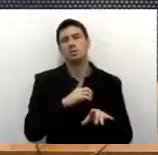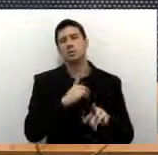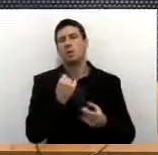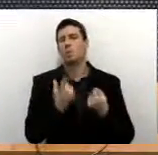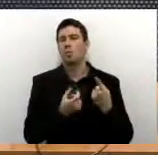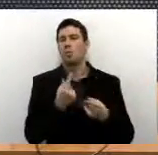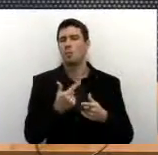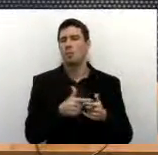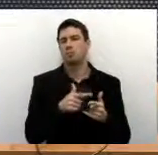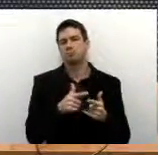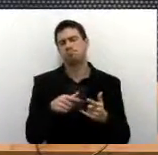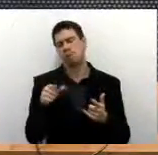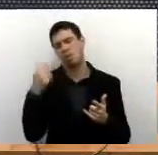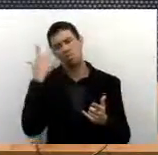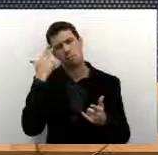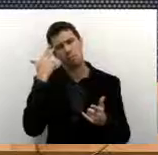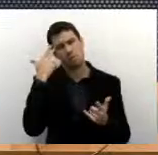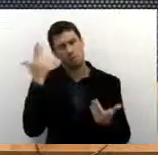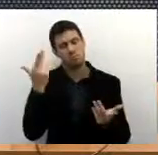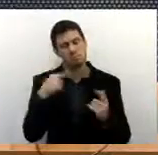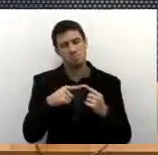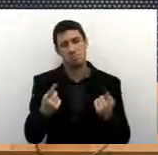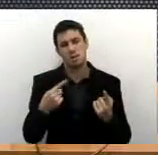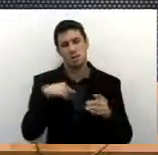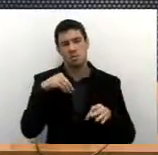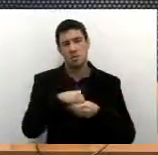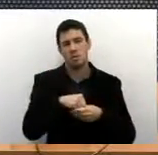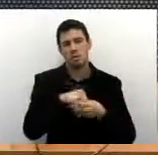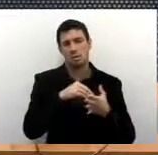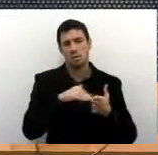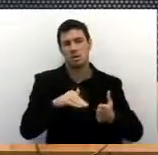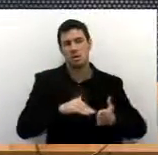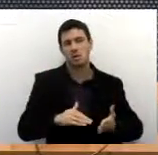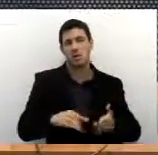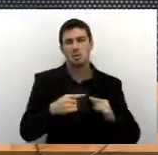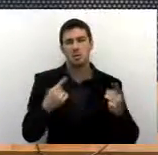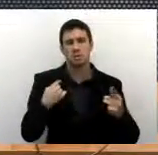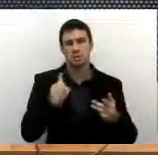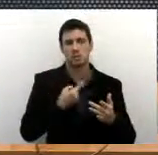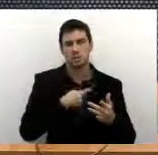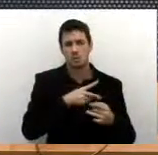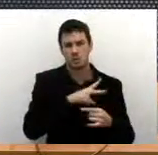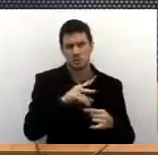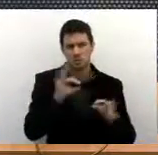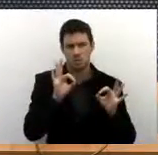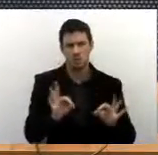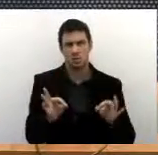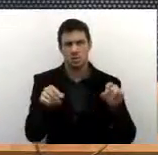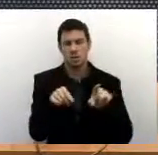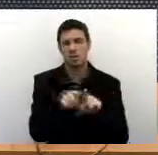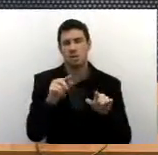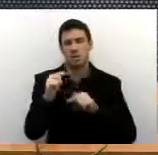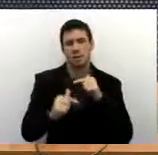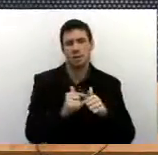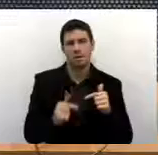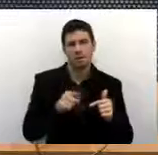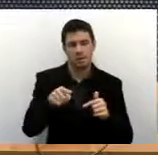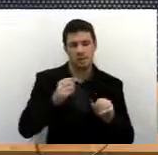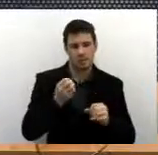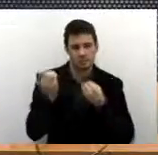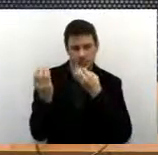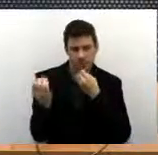é normal dentro de uma administração, dentro de uma secretaria, mas nós vamos estar trabalhando para que essas